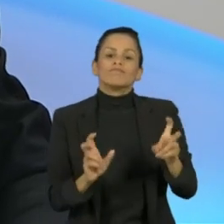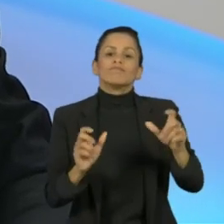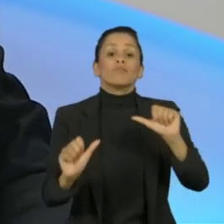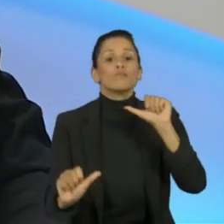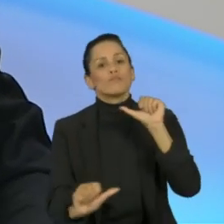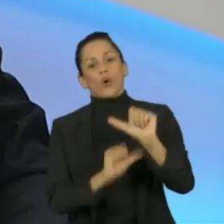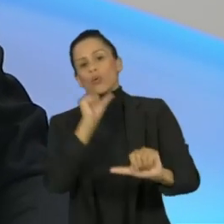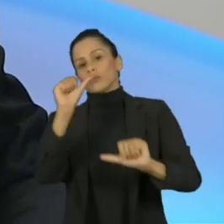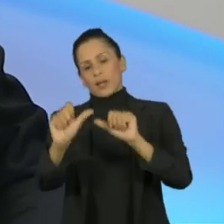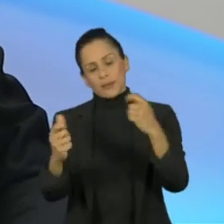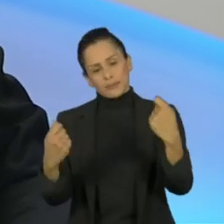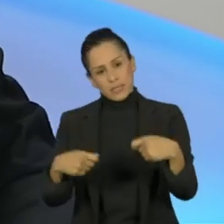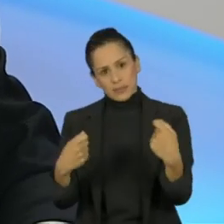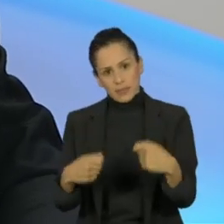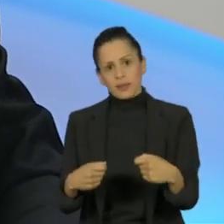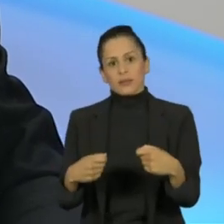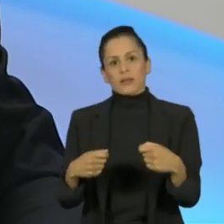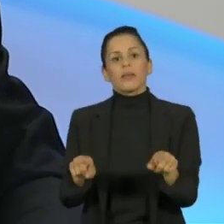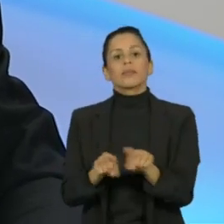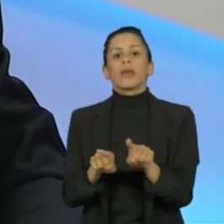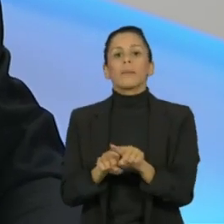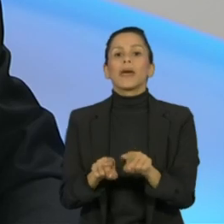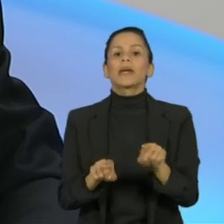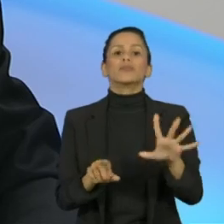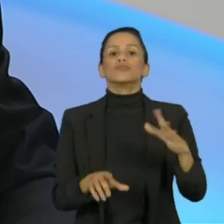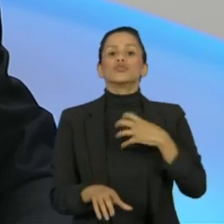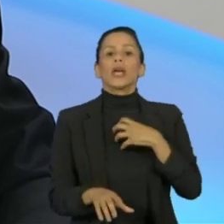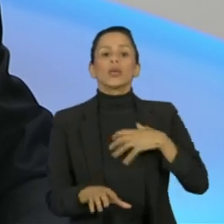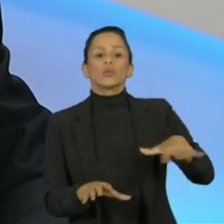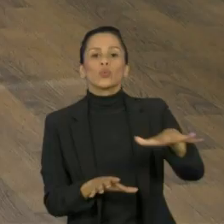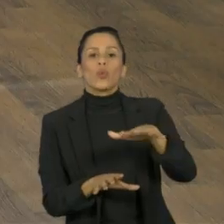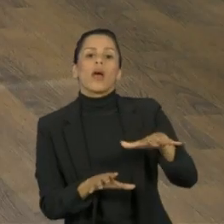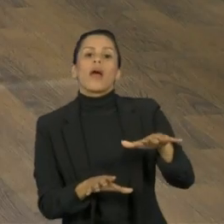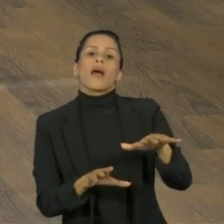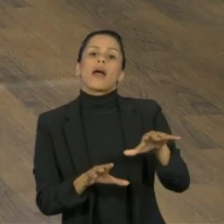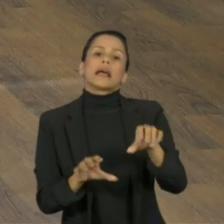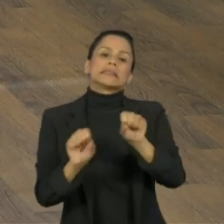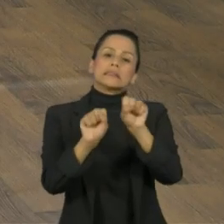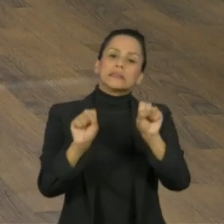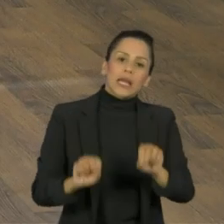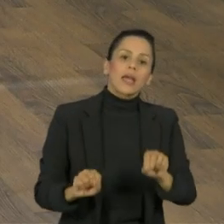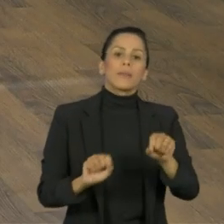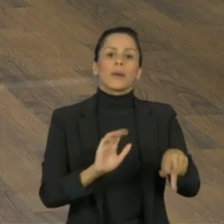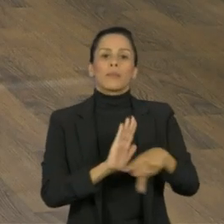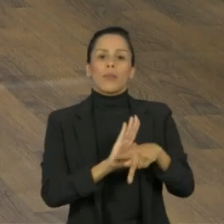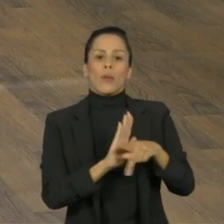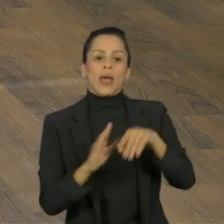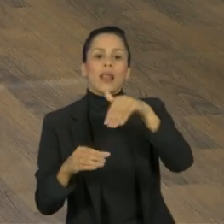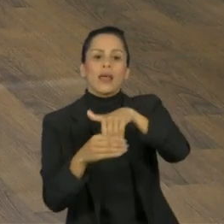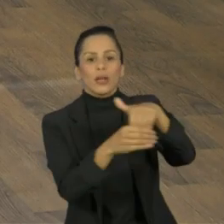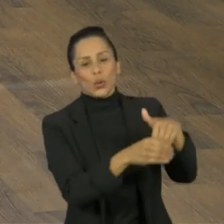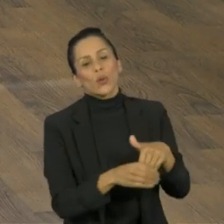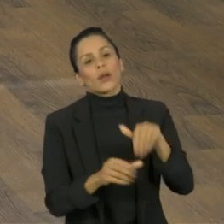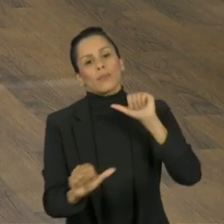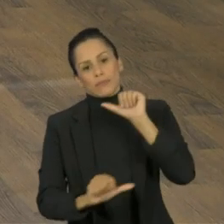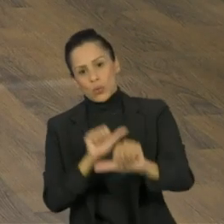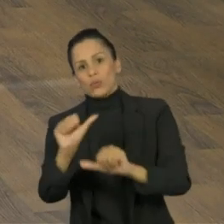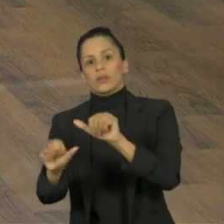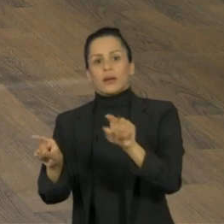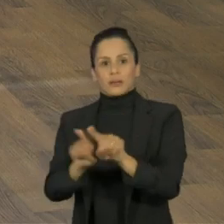precisávamos mudar o sistema eleitoral. O que nós temos é caro demais, de baixa representatividade,